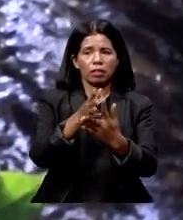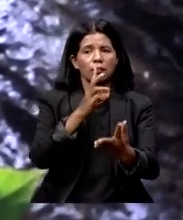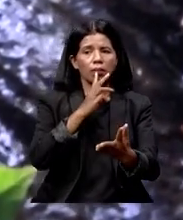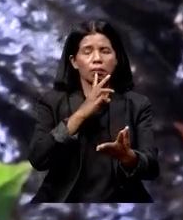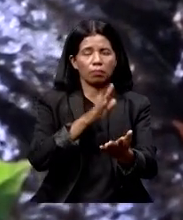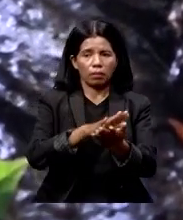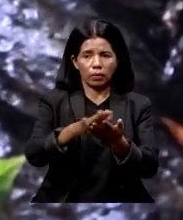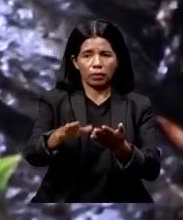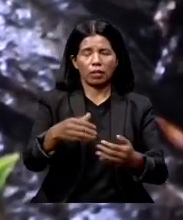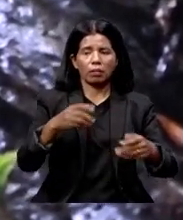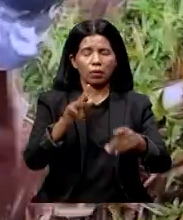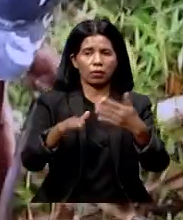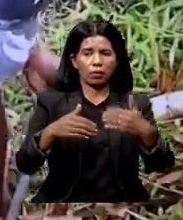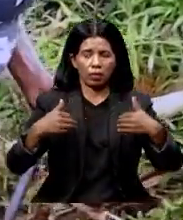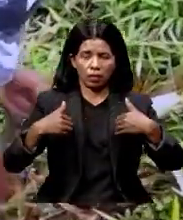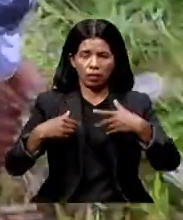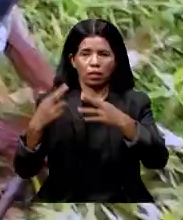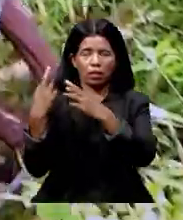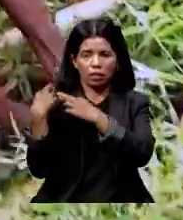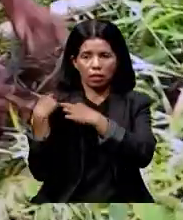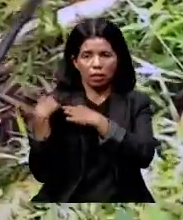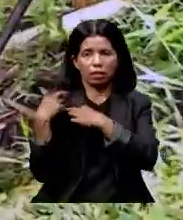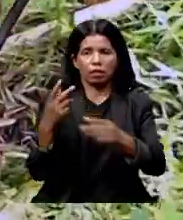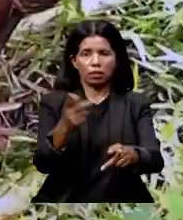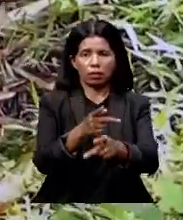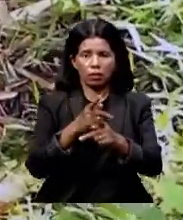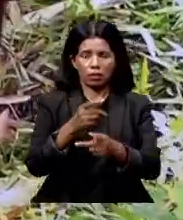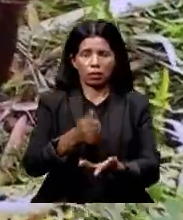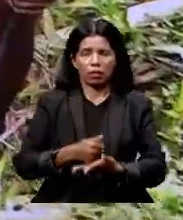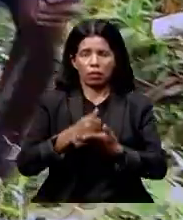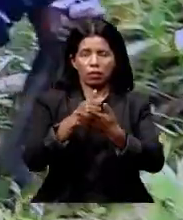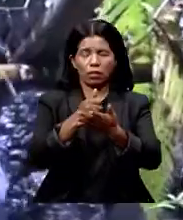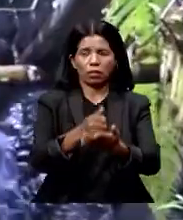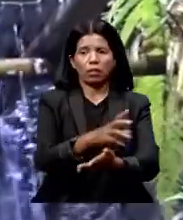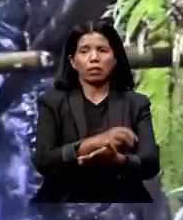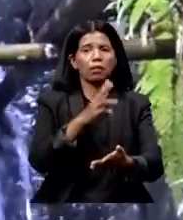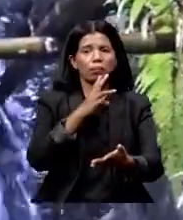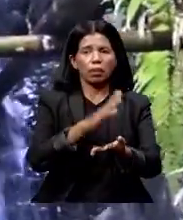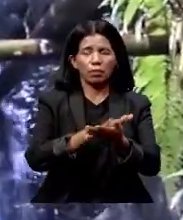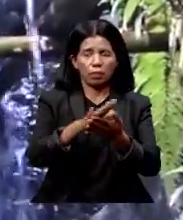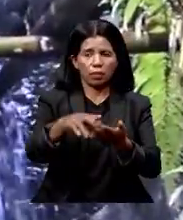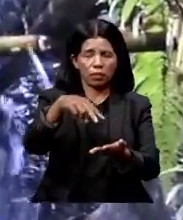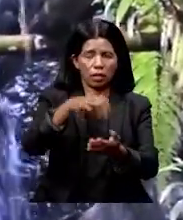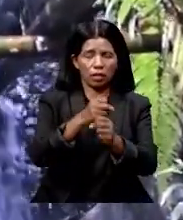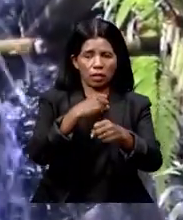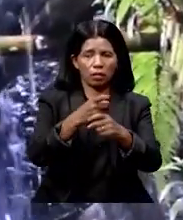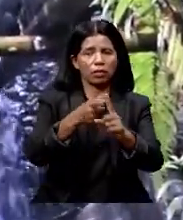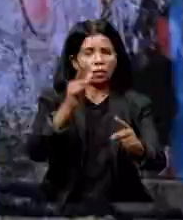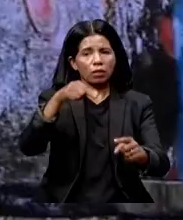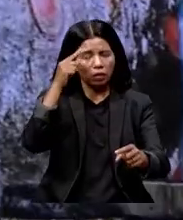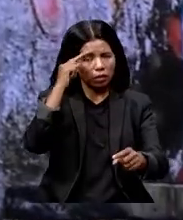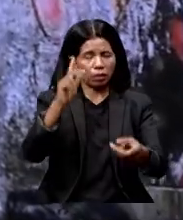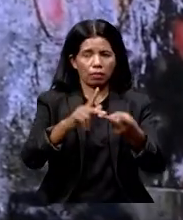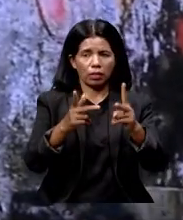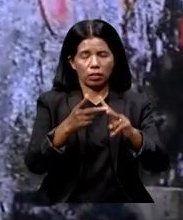mahoto mos e a dever no responsabilidade a tu cuidado no tal matam pa facilidade bemos ne behari ona husi governo no ne